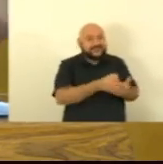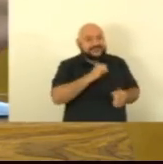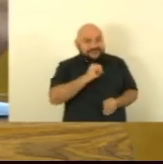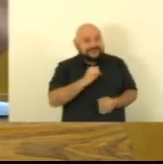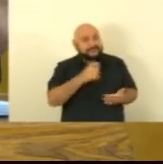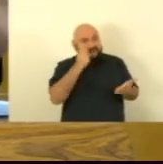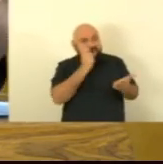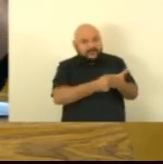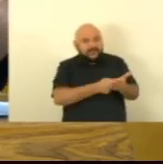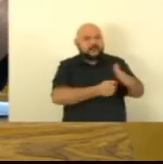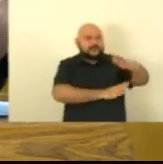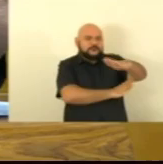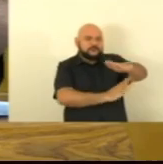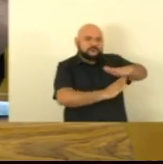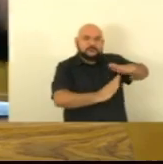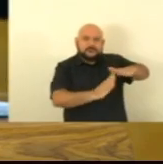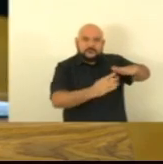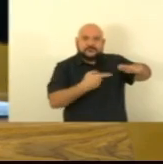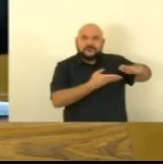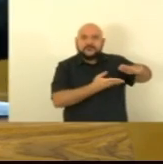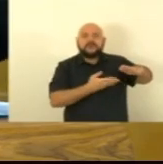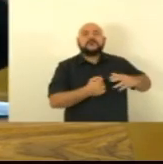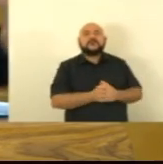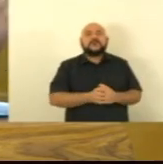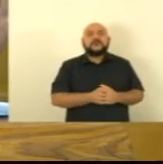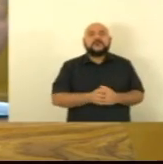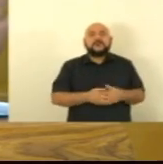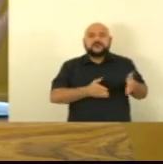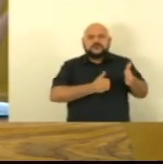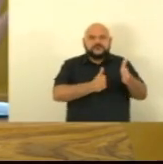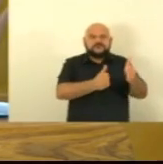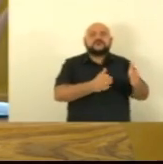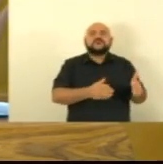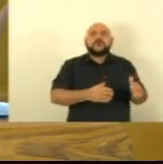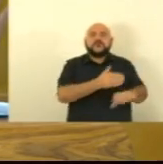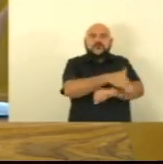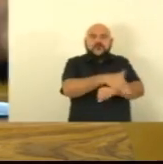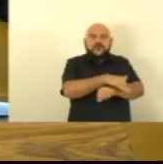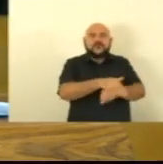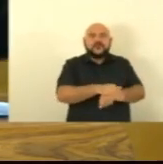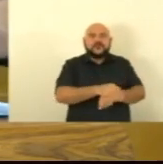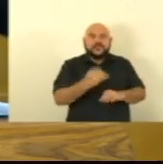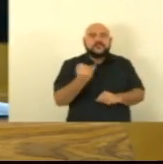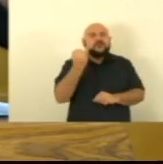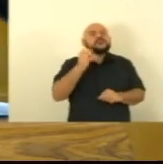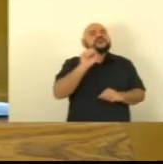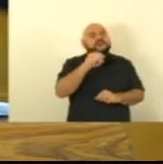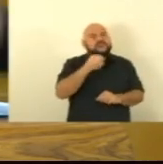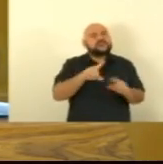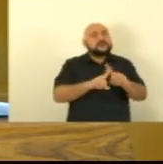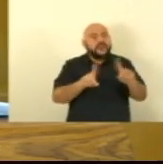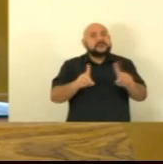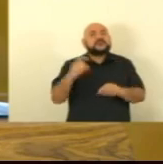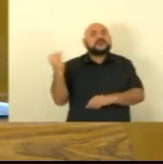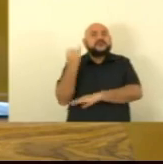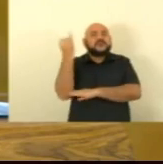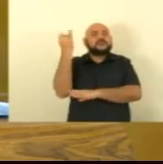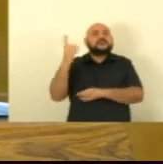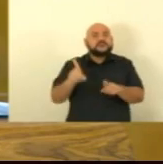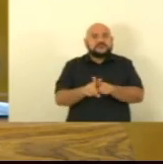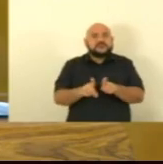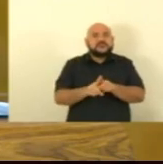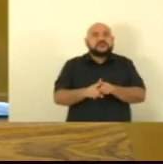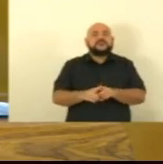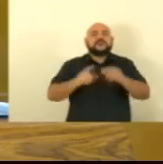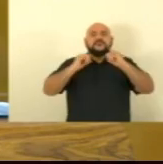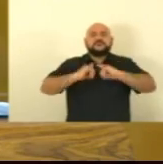aí. É necessário fazer? É. Mas é importante também aqui dizer,